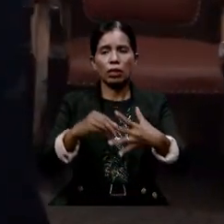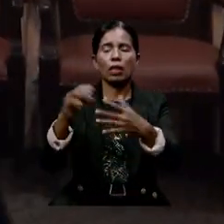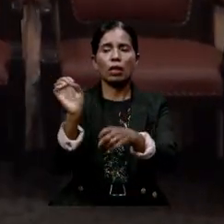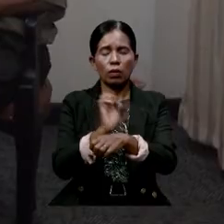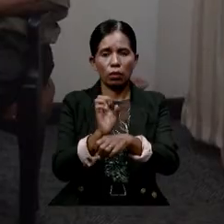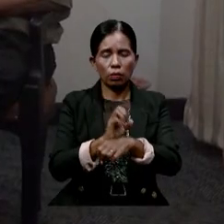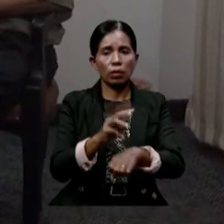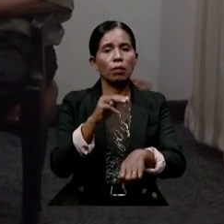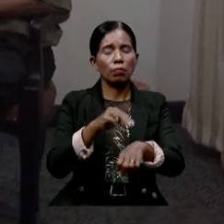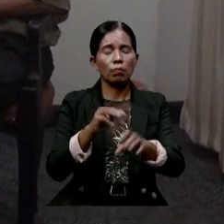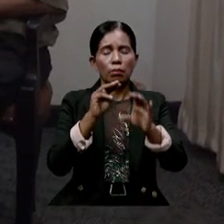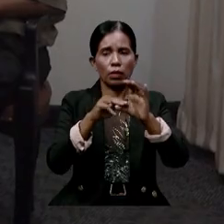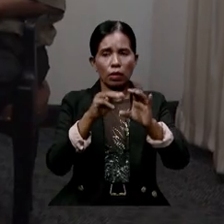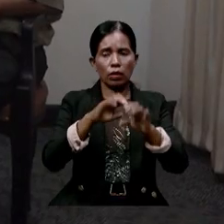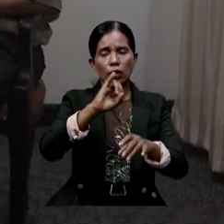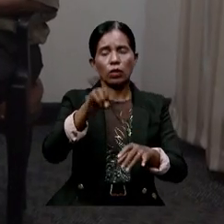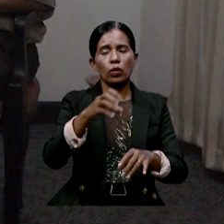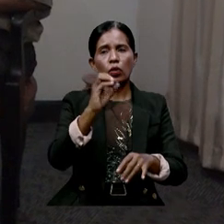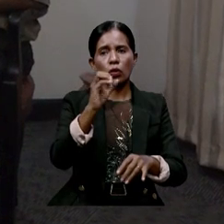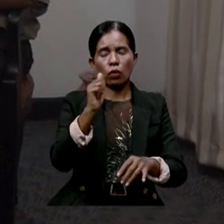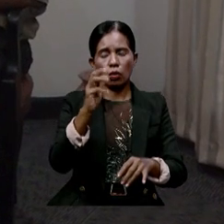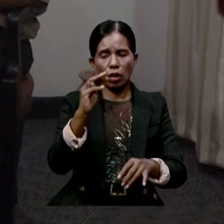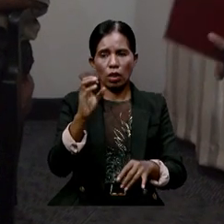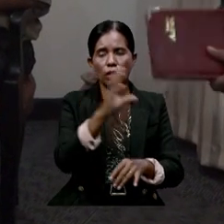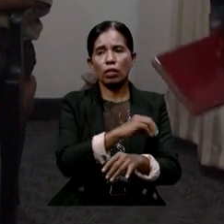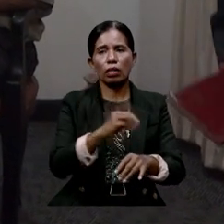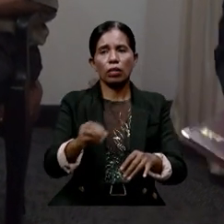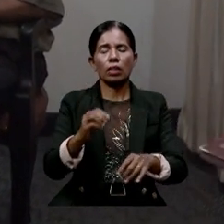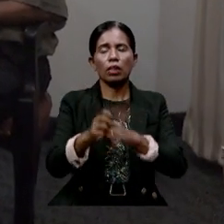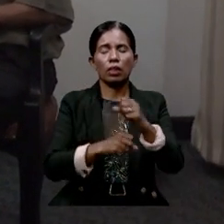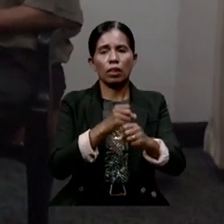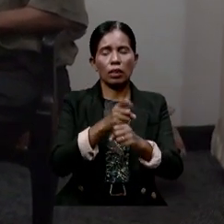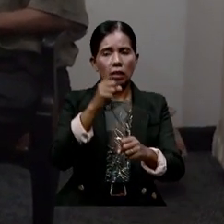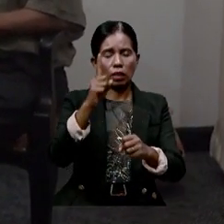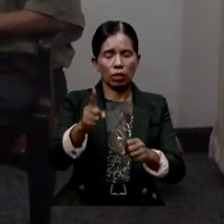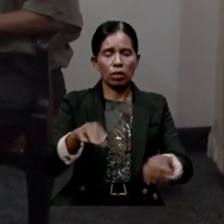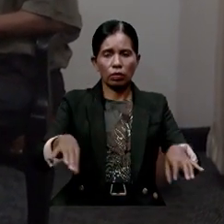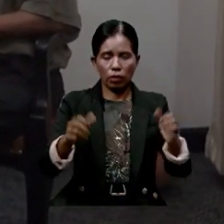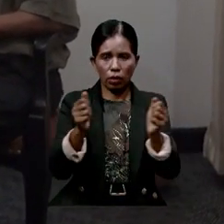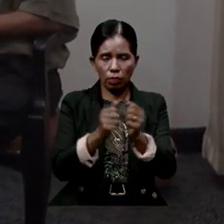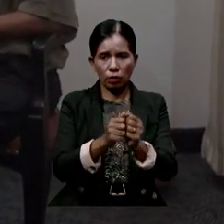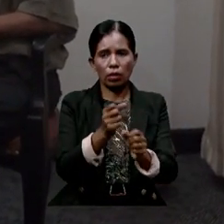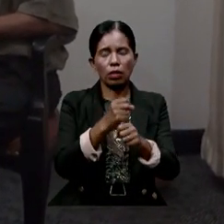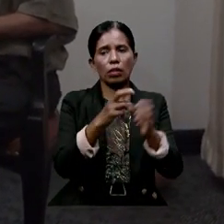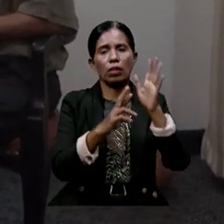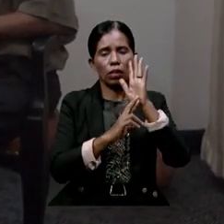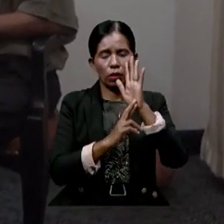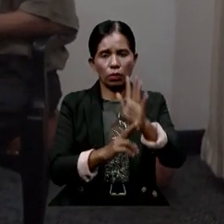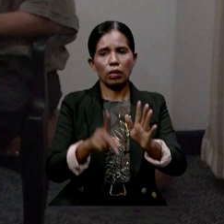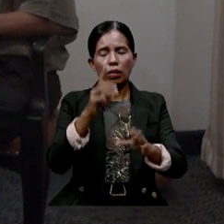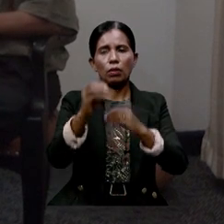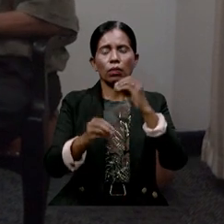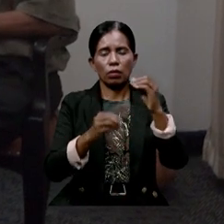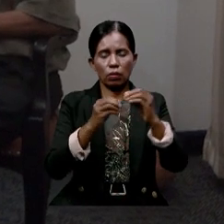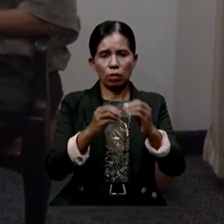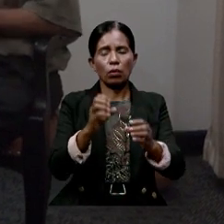Social Mercado João Gonçalves Hateten, e a Neia Mandato durante tinan ida se esforço halo uluk relatório ida, com a